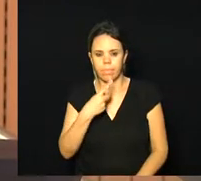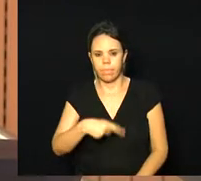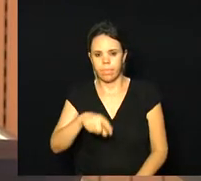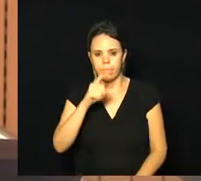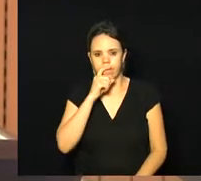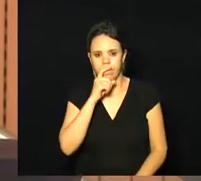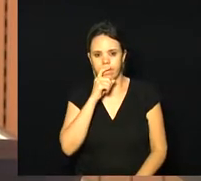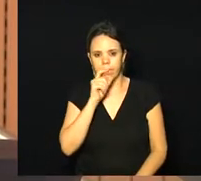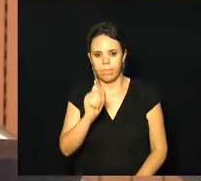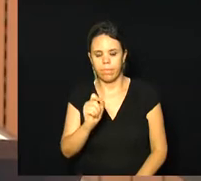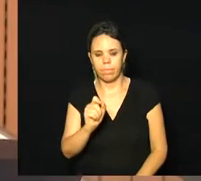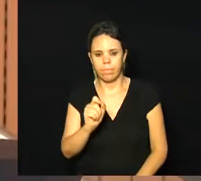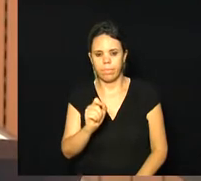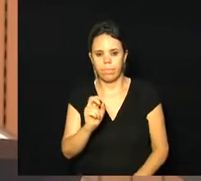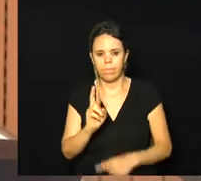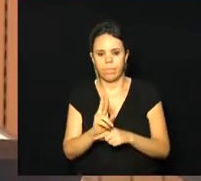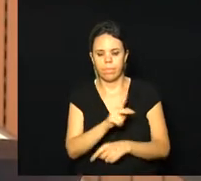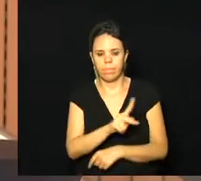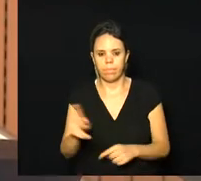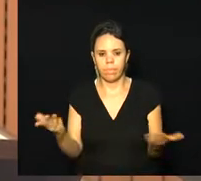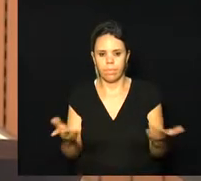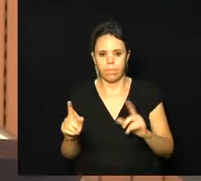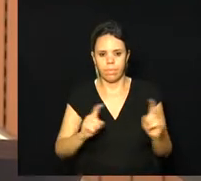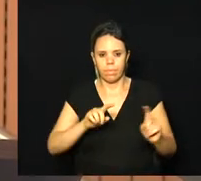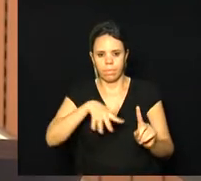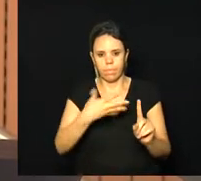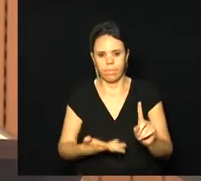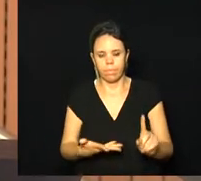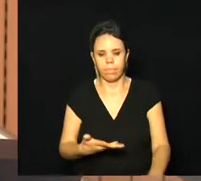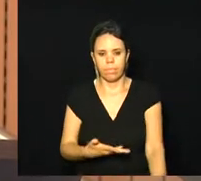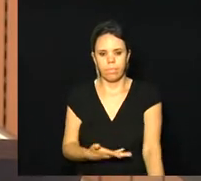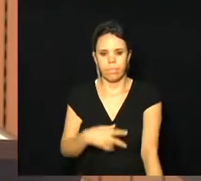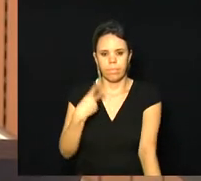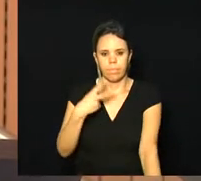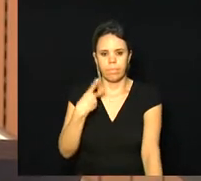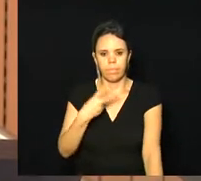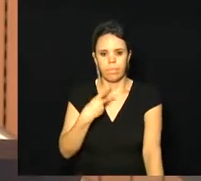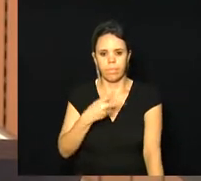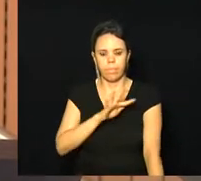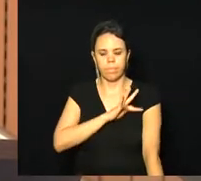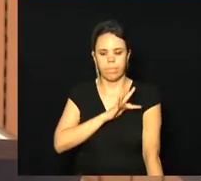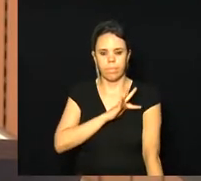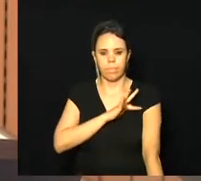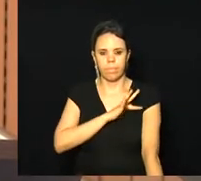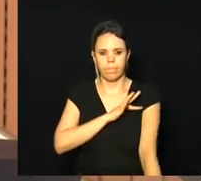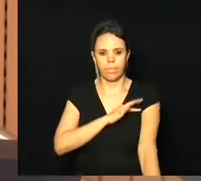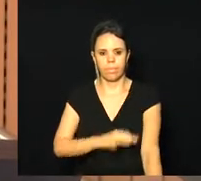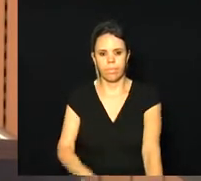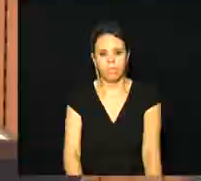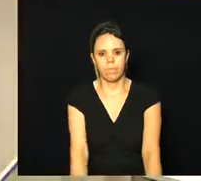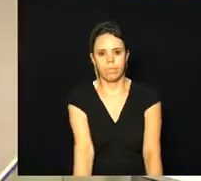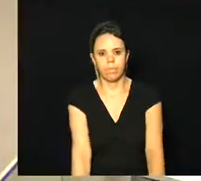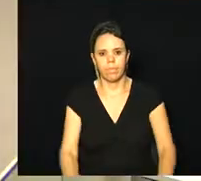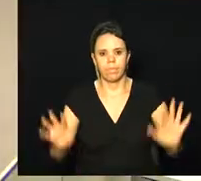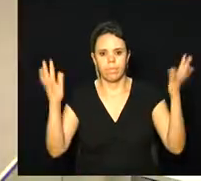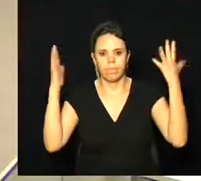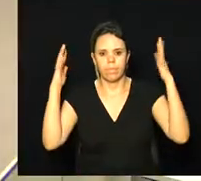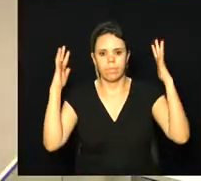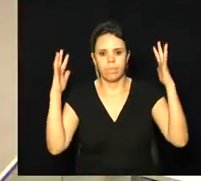Carlos, e para presidir esta reunião solene, o vereador Fernando Mendes.